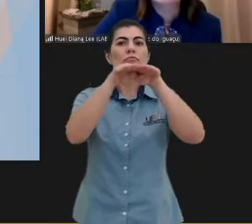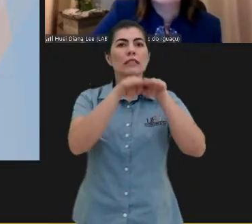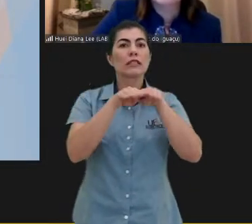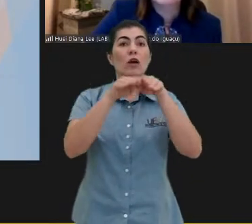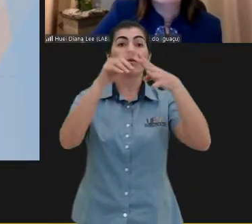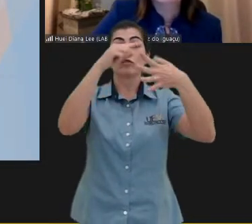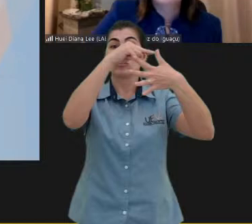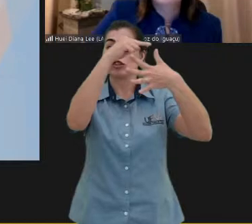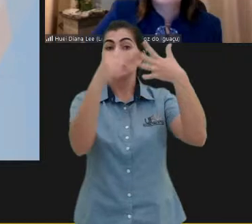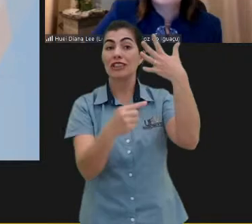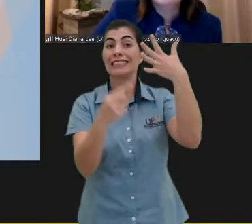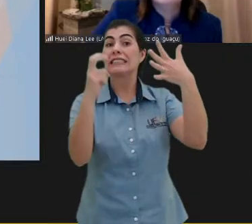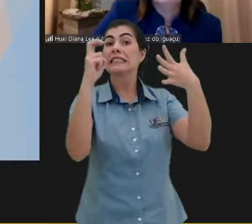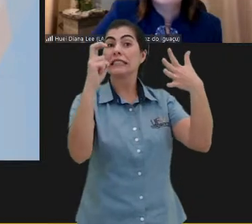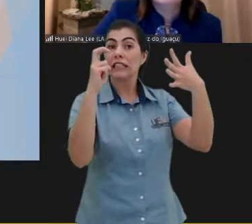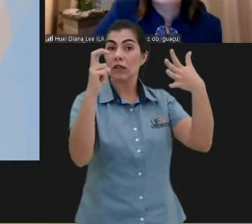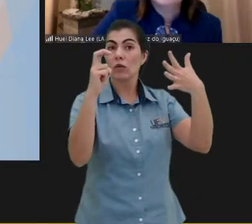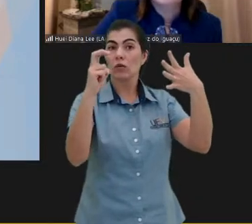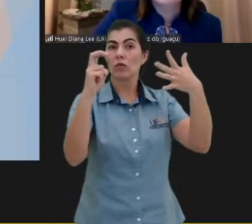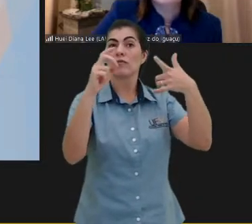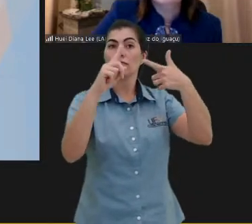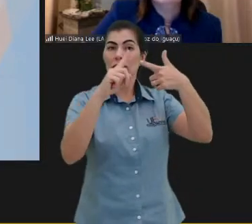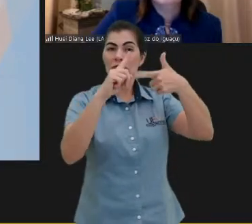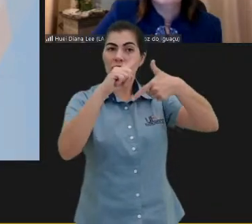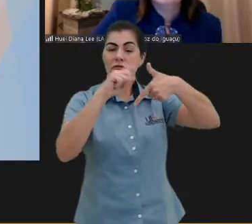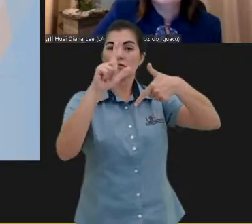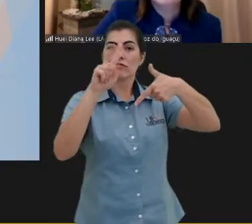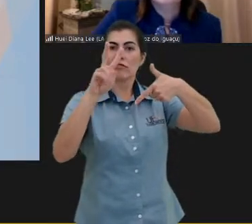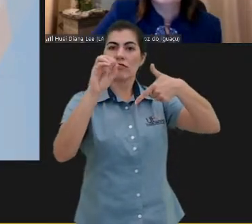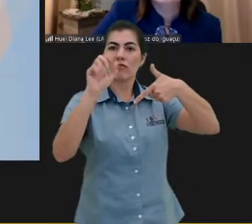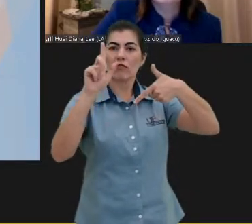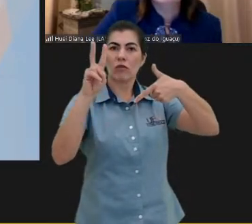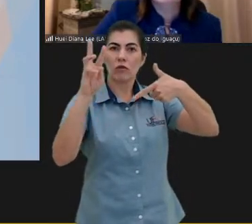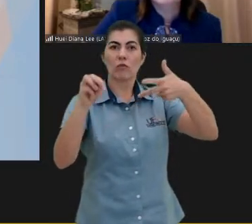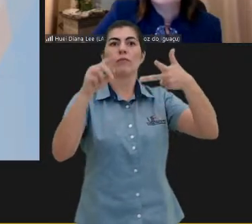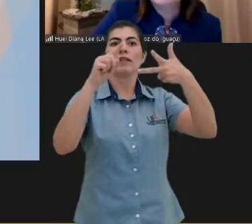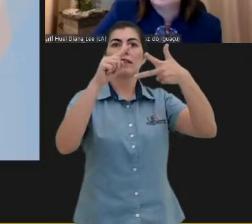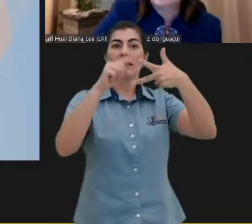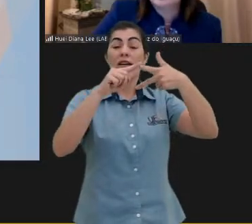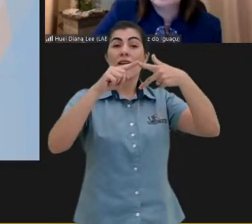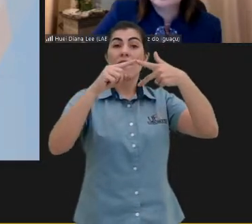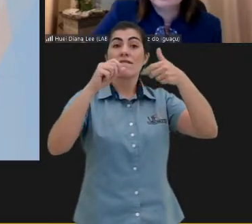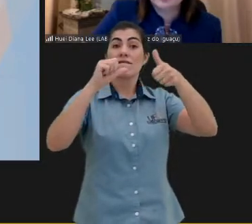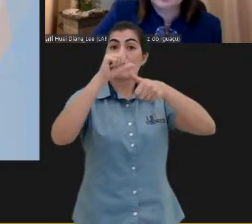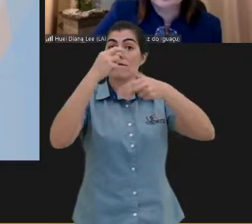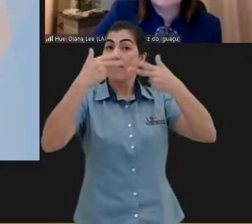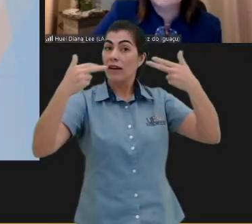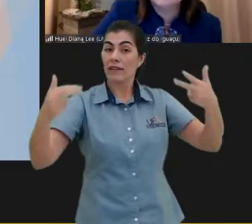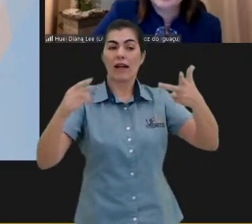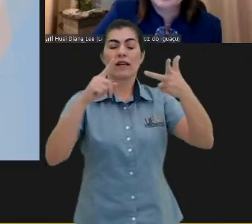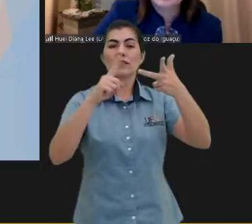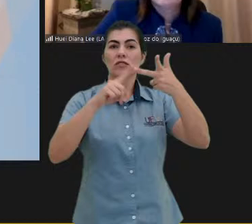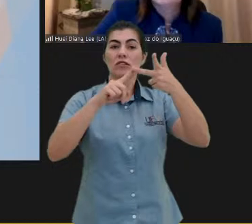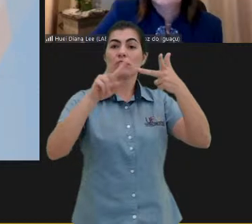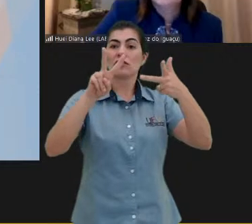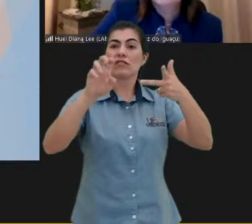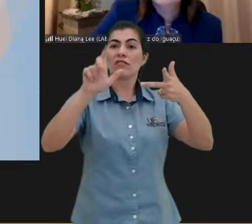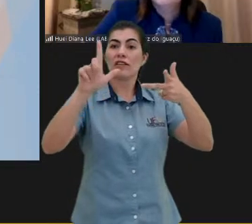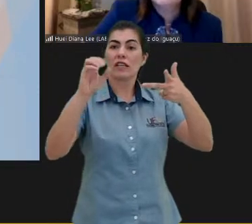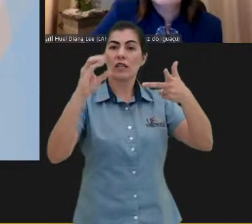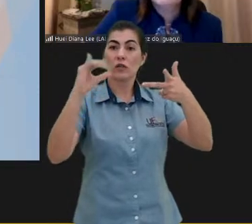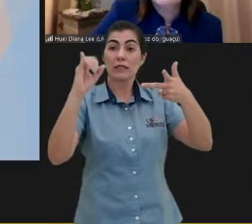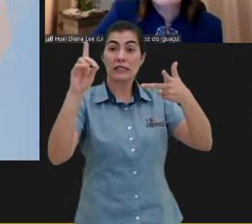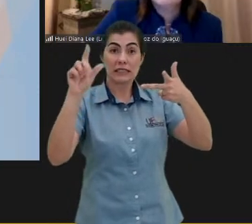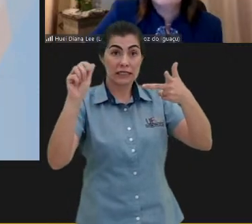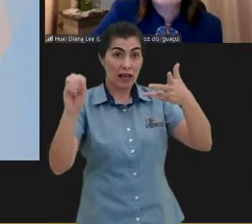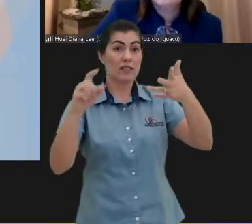5 V's. Volume, variedade, velocidade, veracidade e valor. o